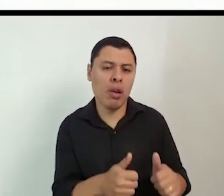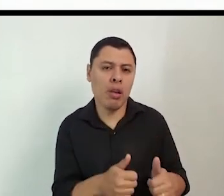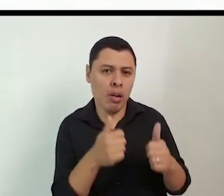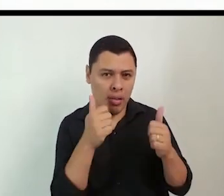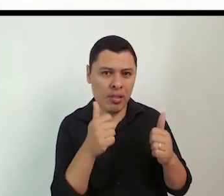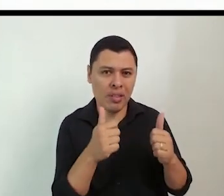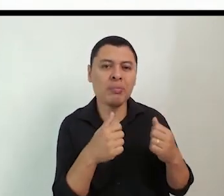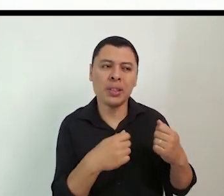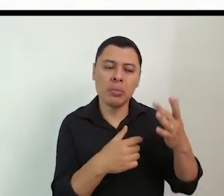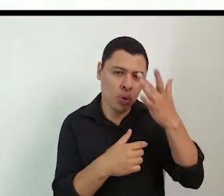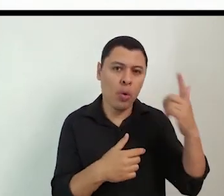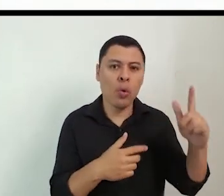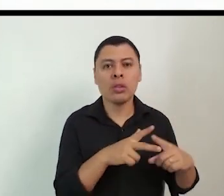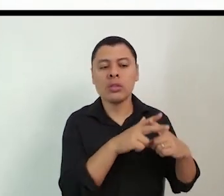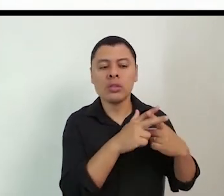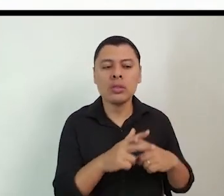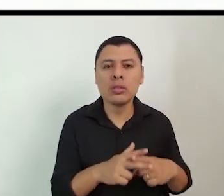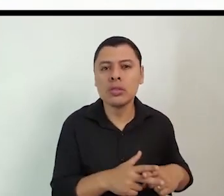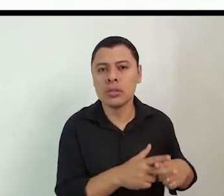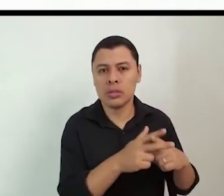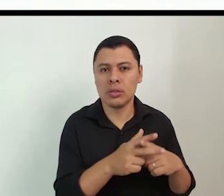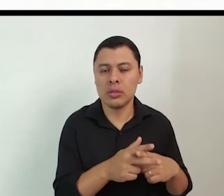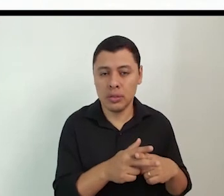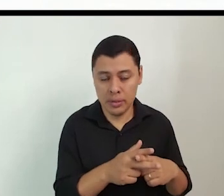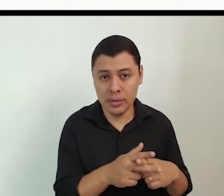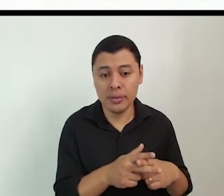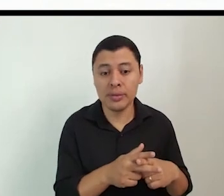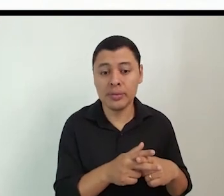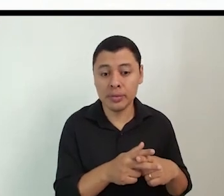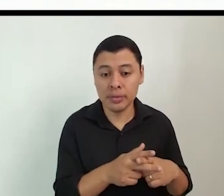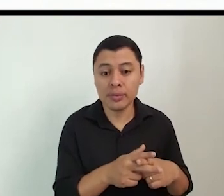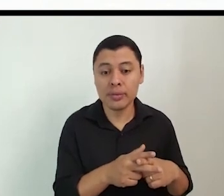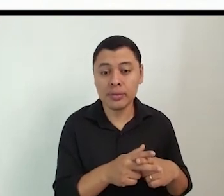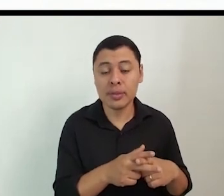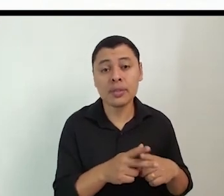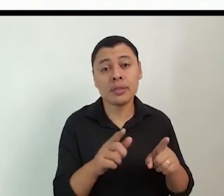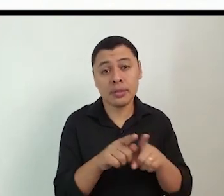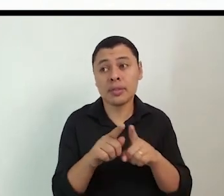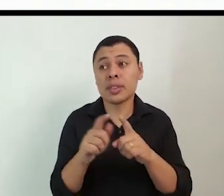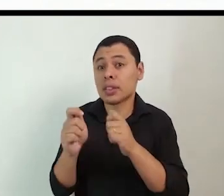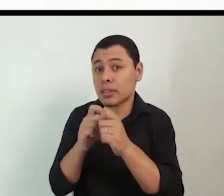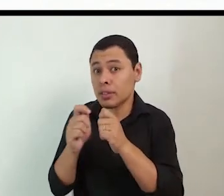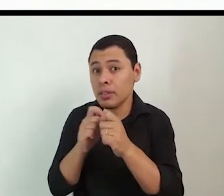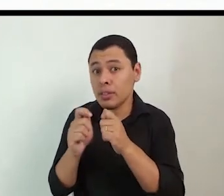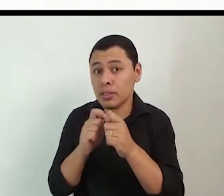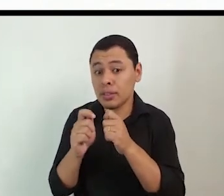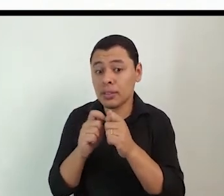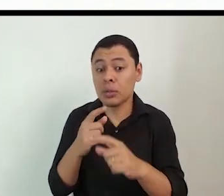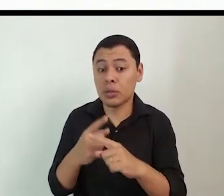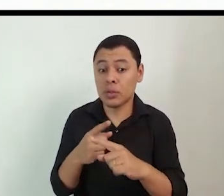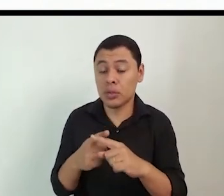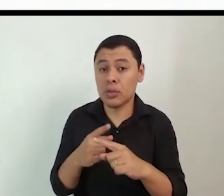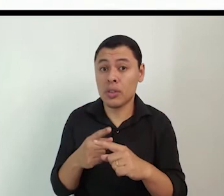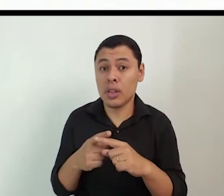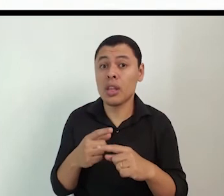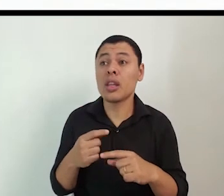tal. E isso se estende para a entrevista, né? Então, você declarando que você